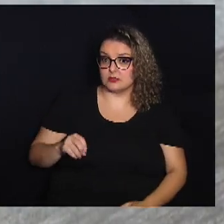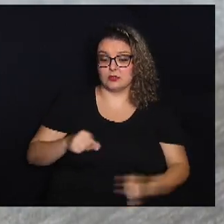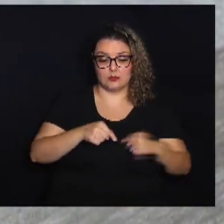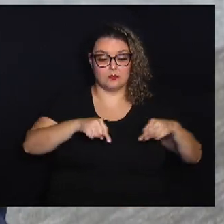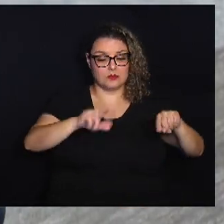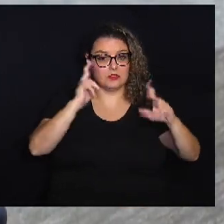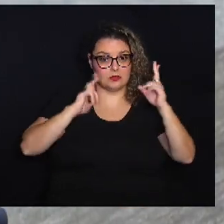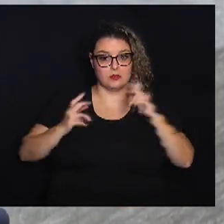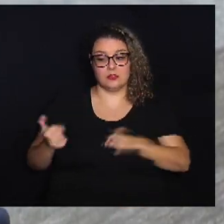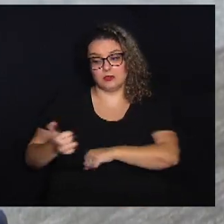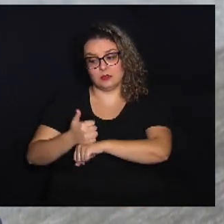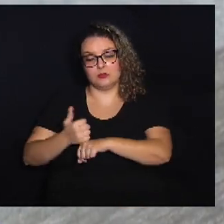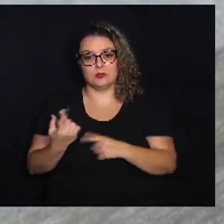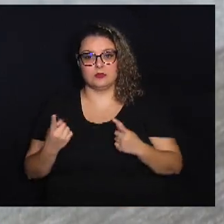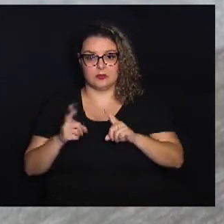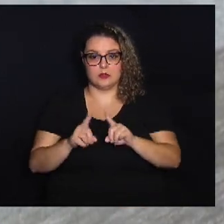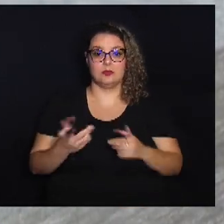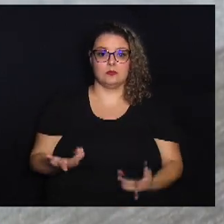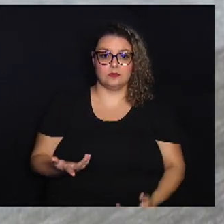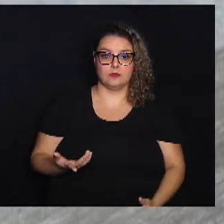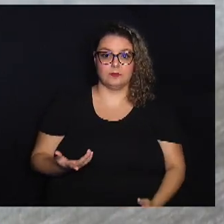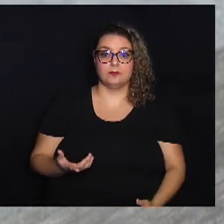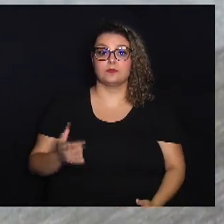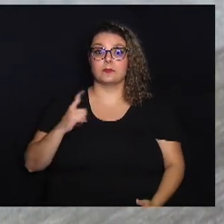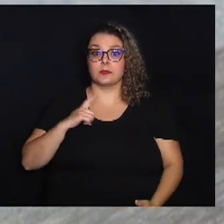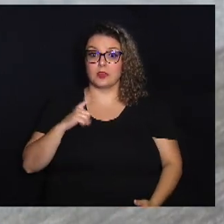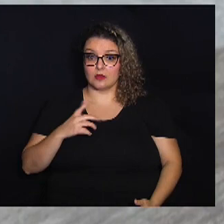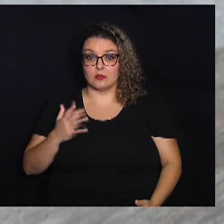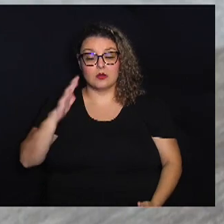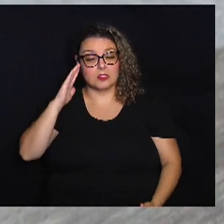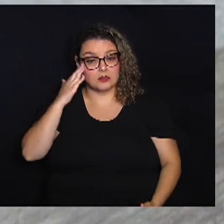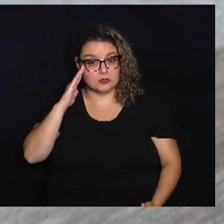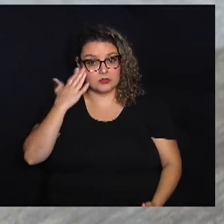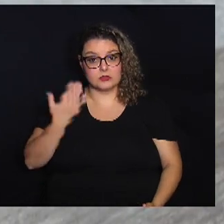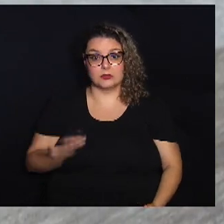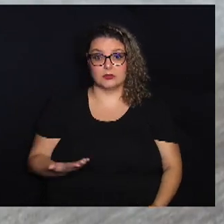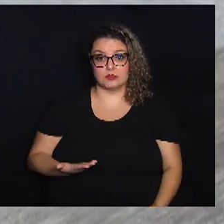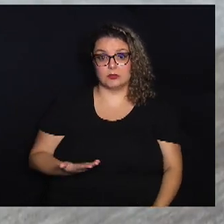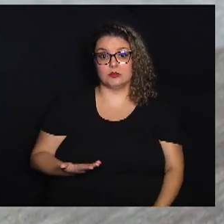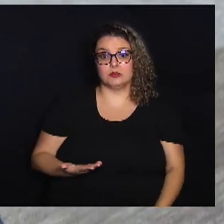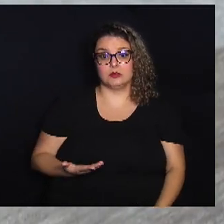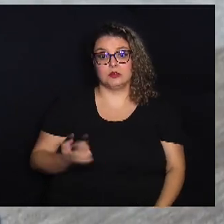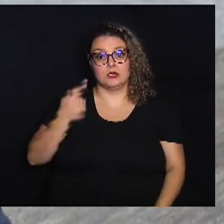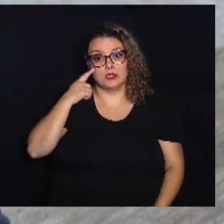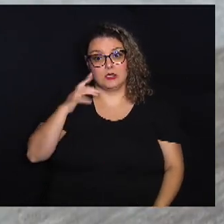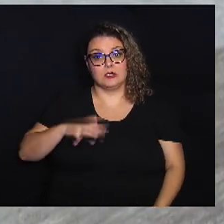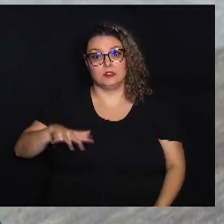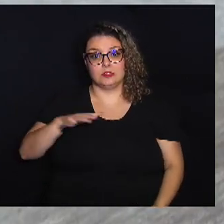parceiro e o profissional parceiro, e eles vão ter o entendimento, a ideia é